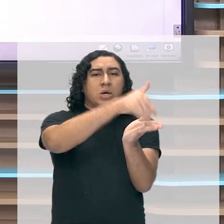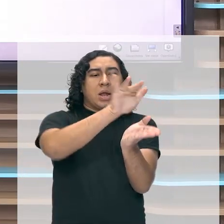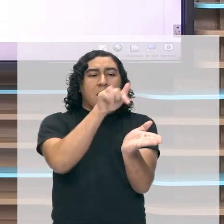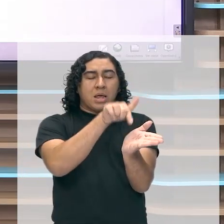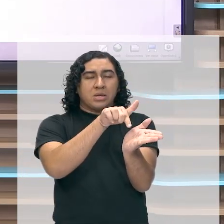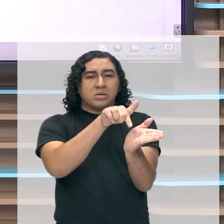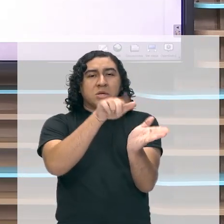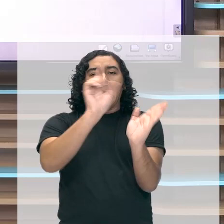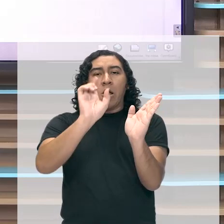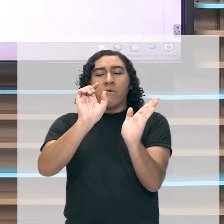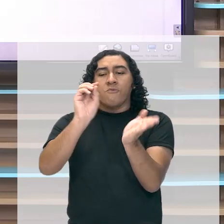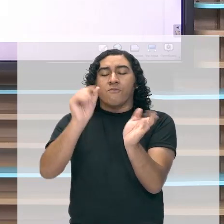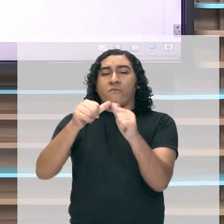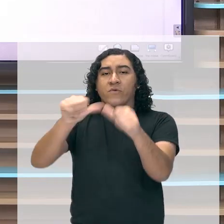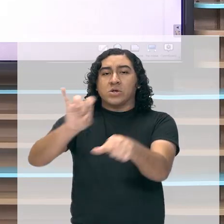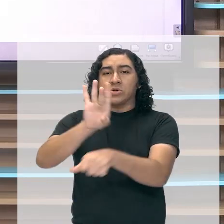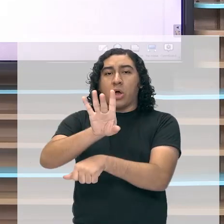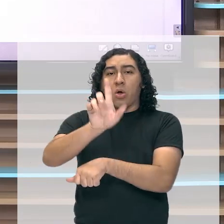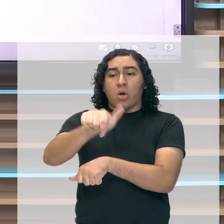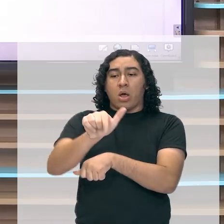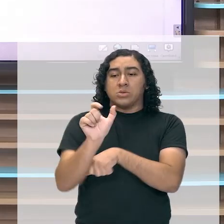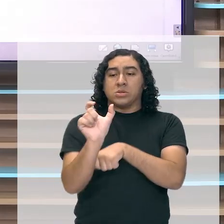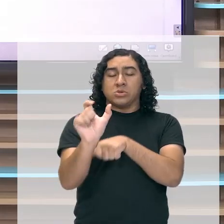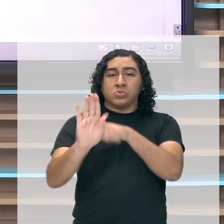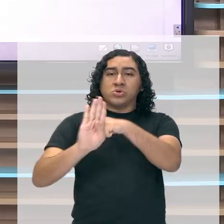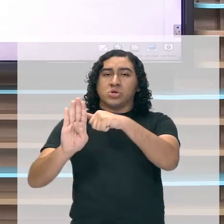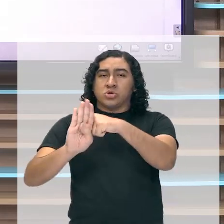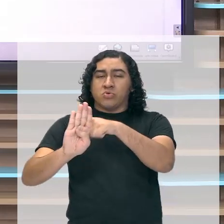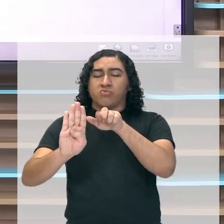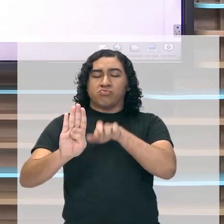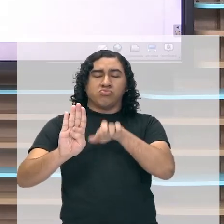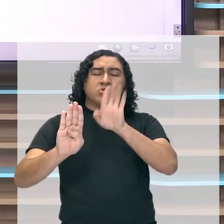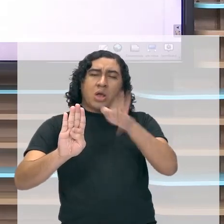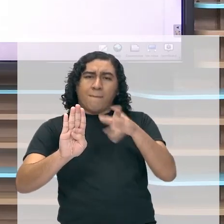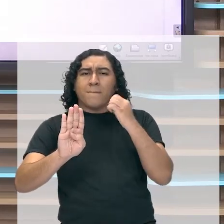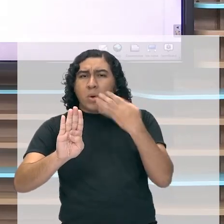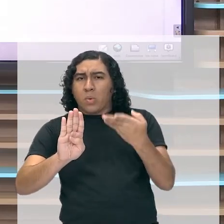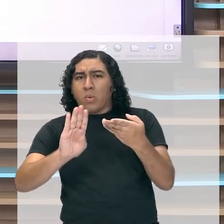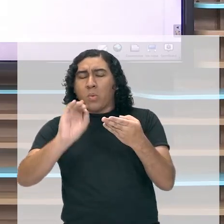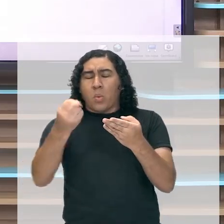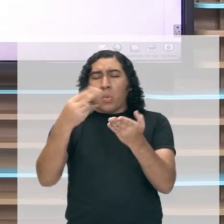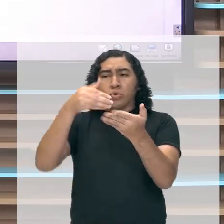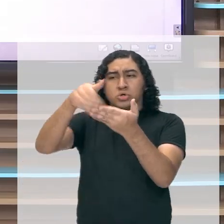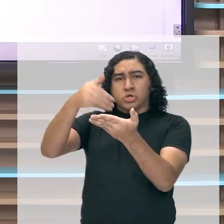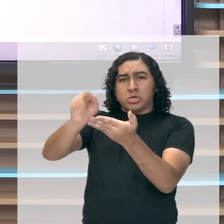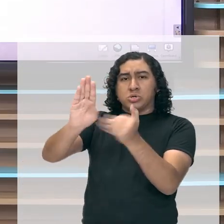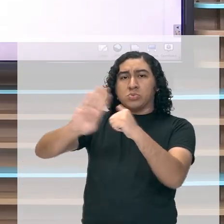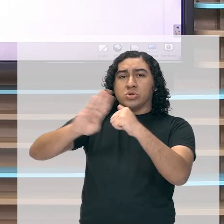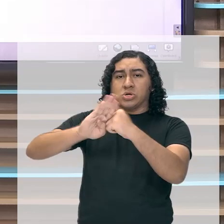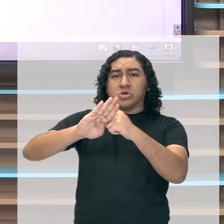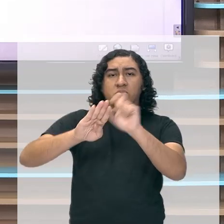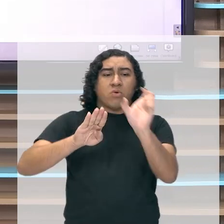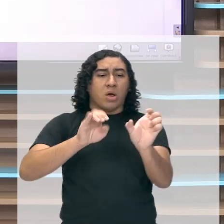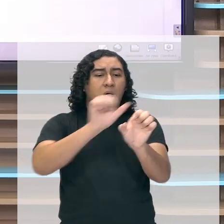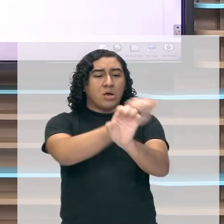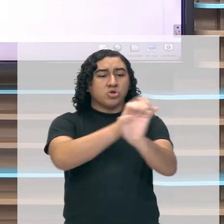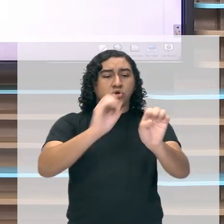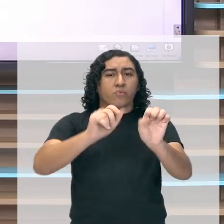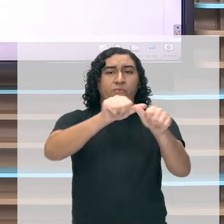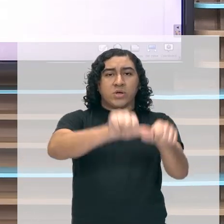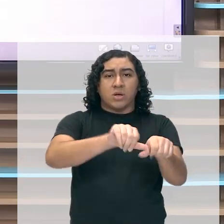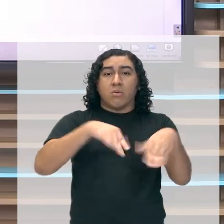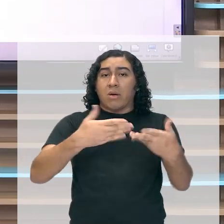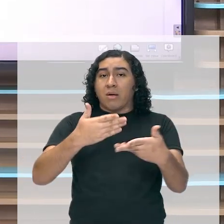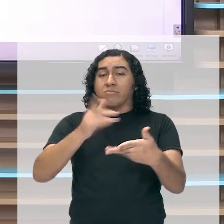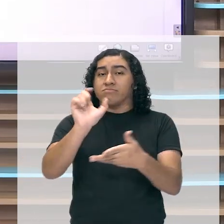a, artigo. Será que vai ficar fazendo falta ou não? Tira o substantivo, natureza. Quem é que faz mais falta?